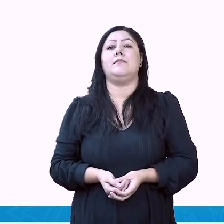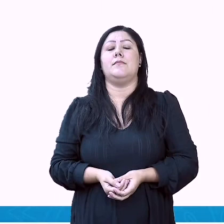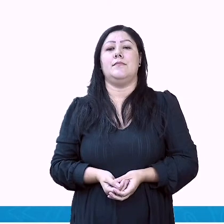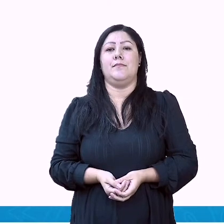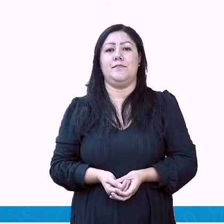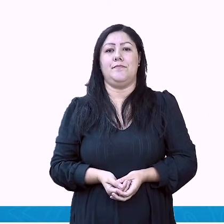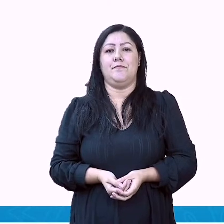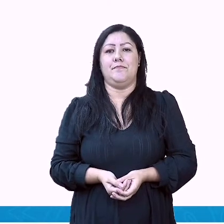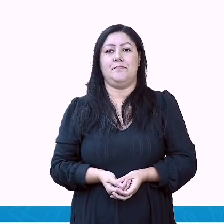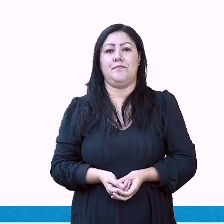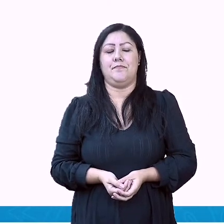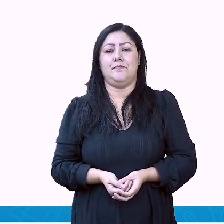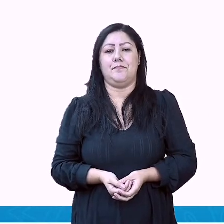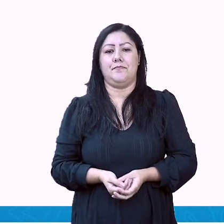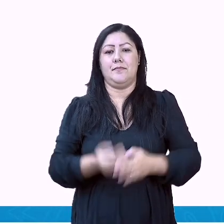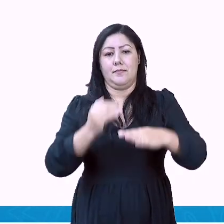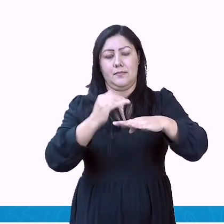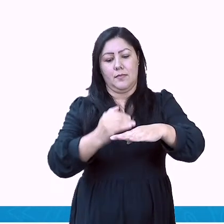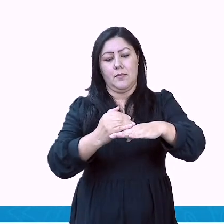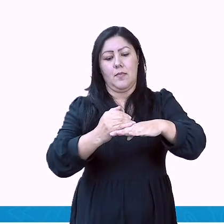do nível do mar.